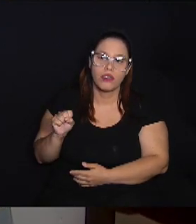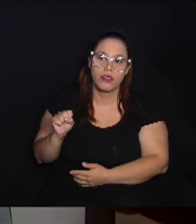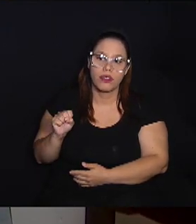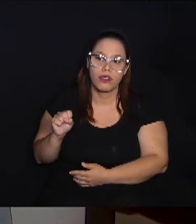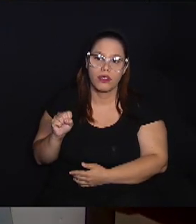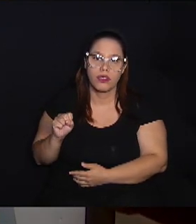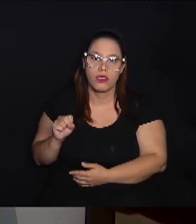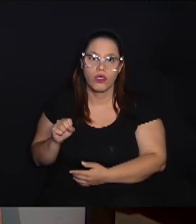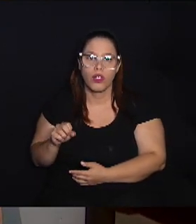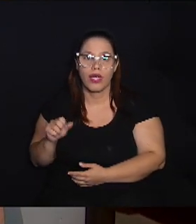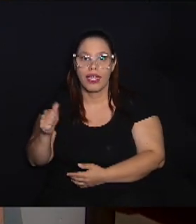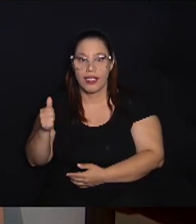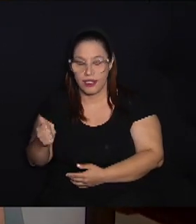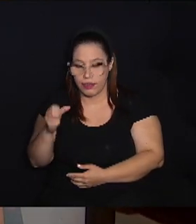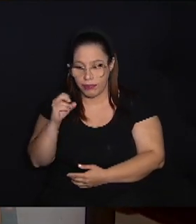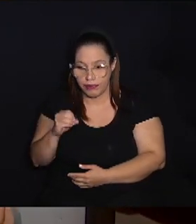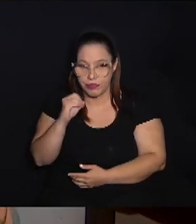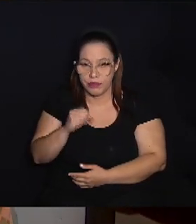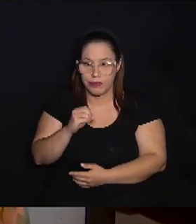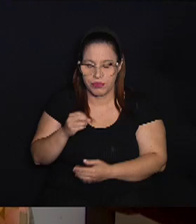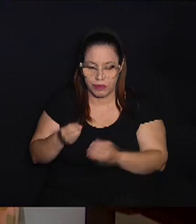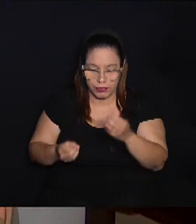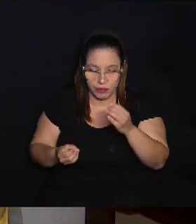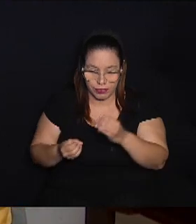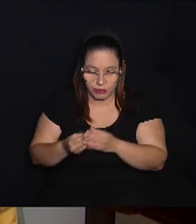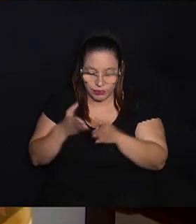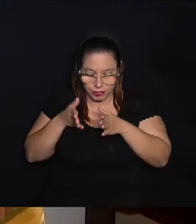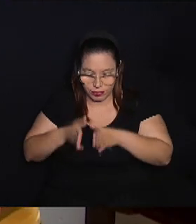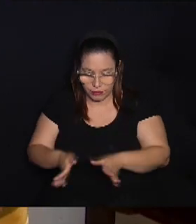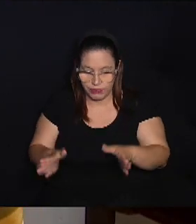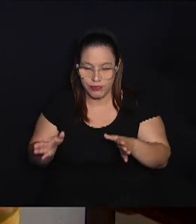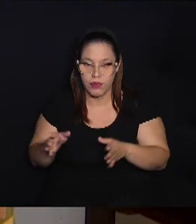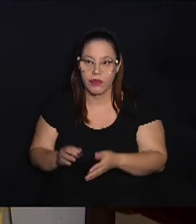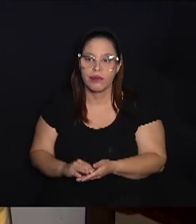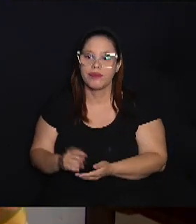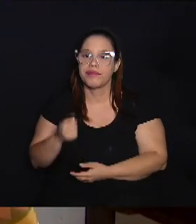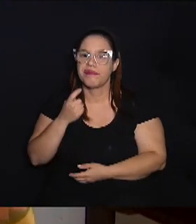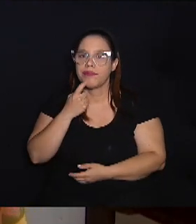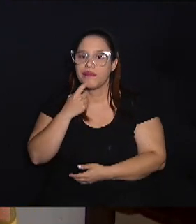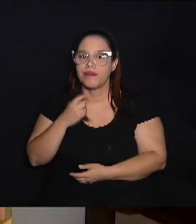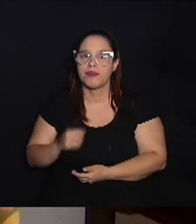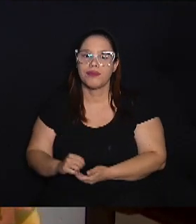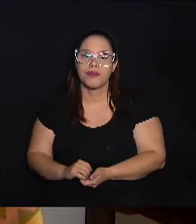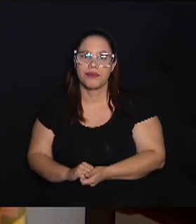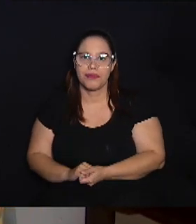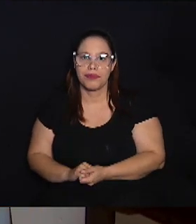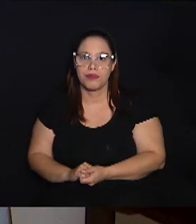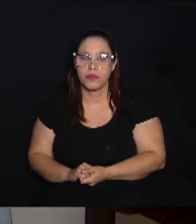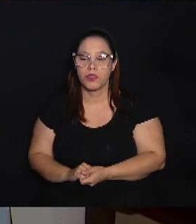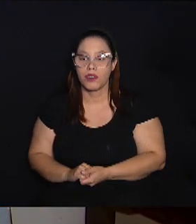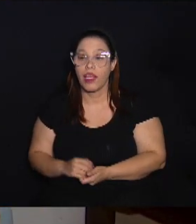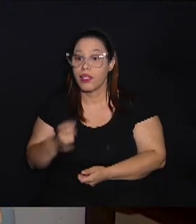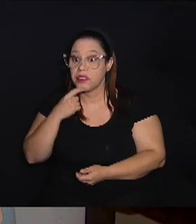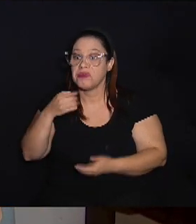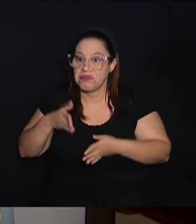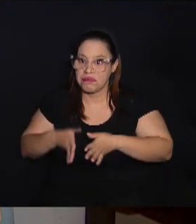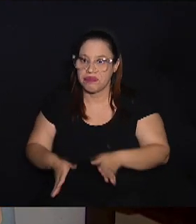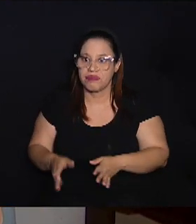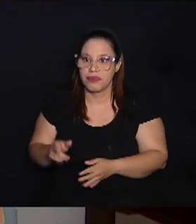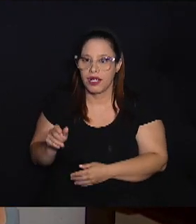foi o centenário do nascimento do Carlos Gomes. É claro, como Campinas, né, a cidade onde o Carlos Gomes nasceu,